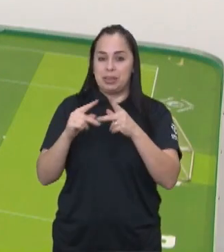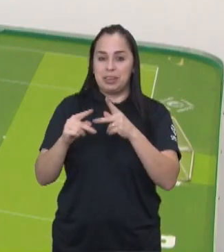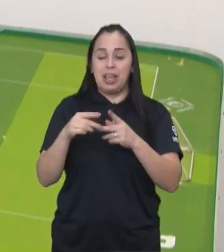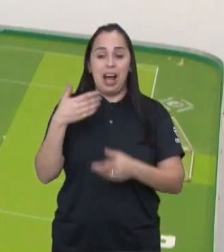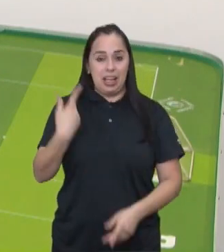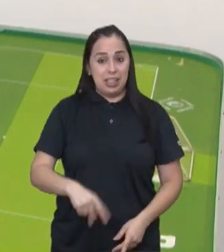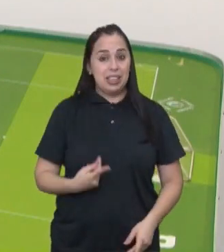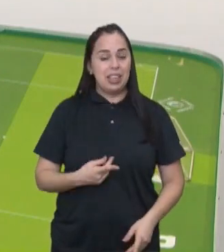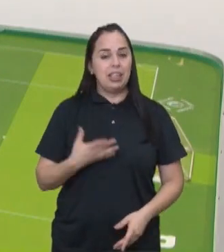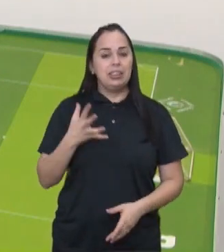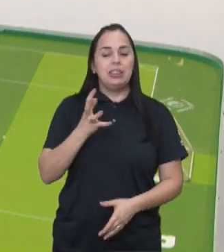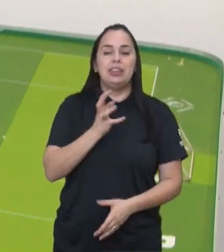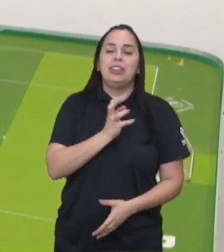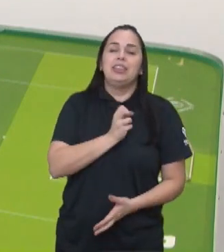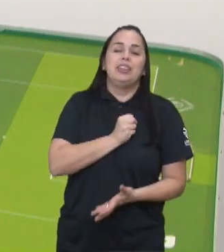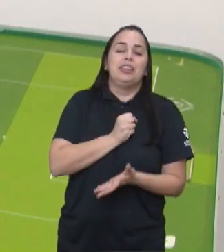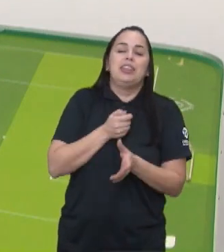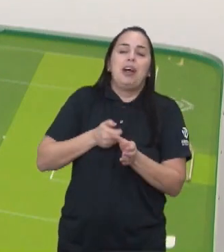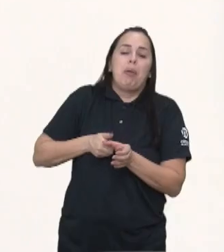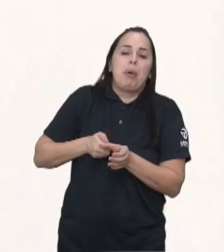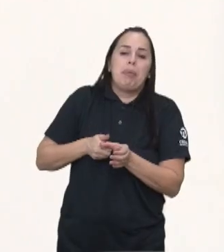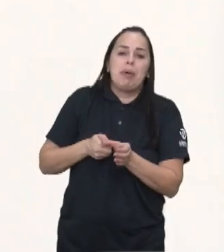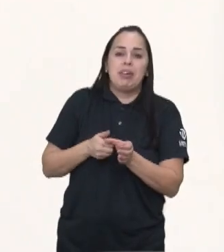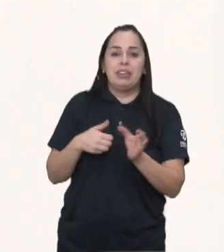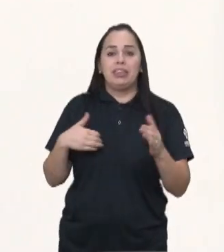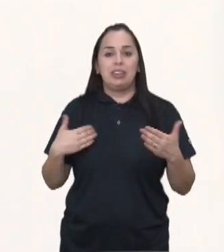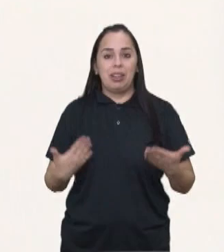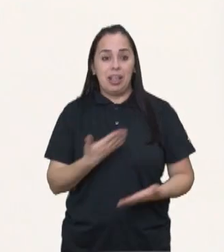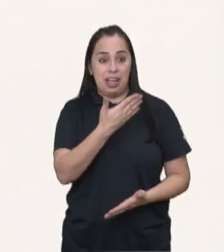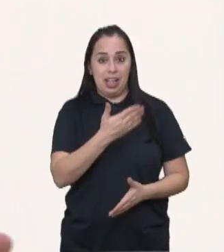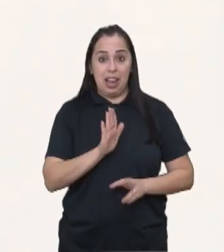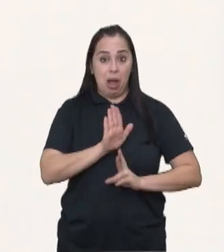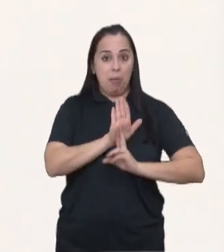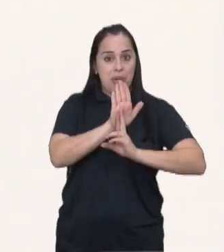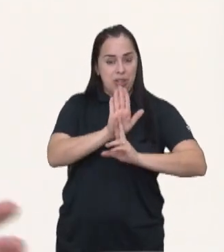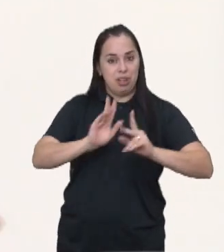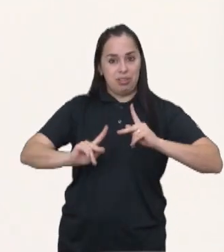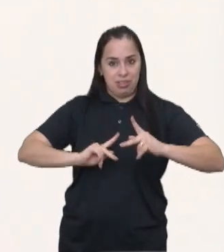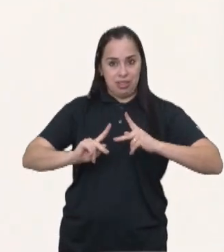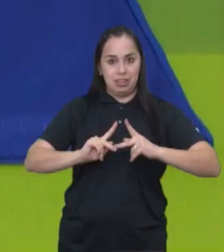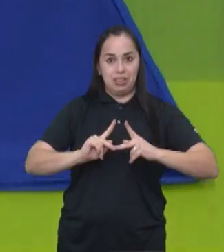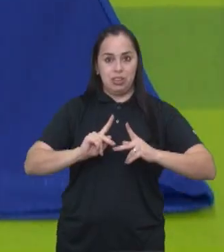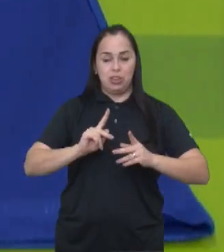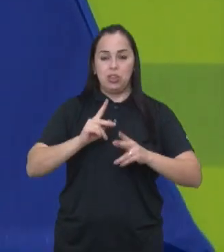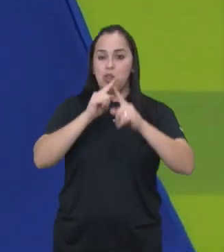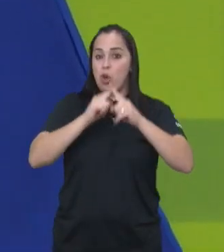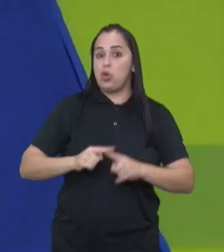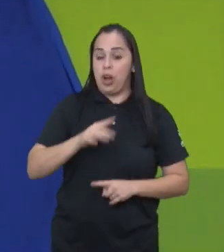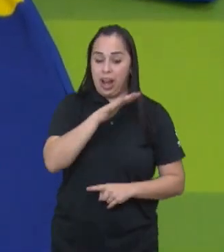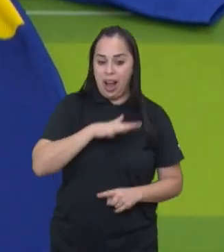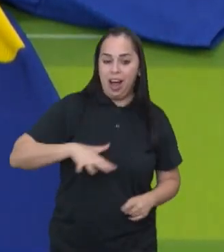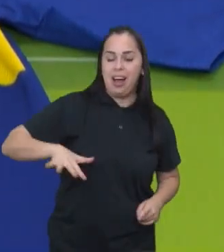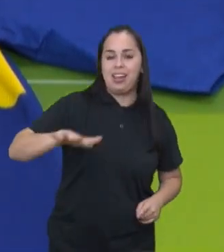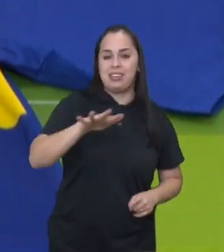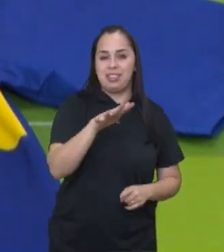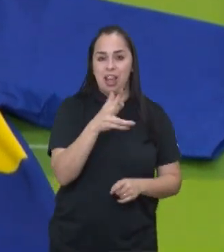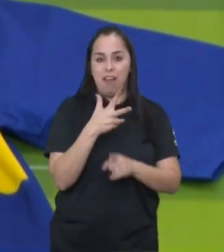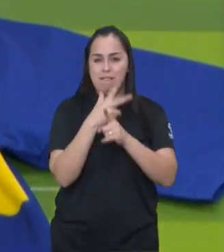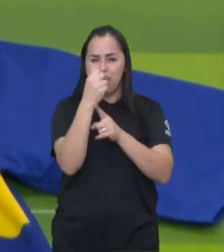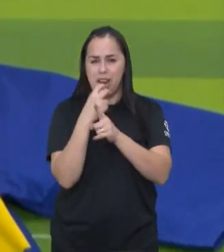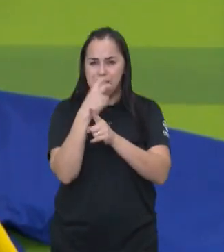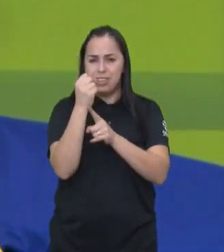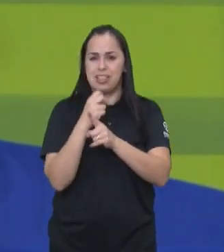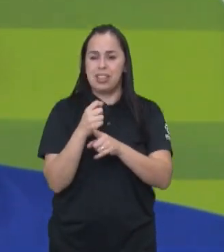futebol de botão fez com que o corretor de imóveis representasse a cidade nos jogos regionais, conquistando resultados